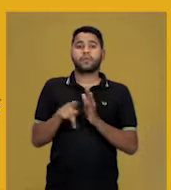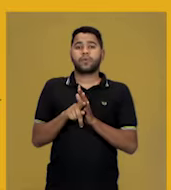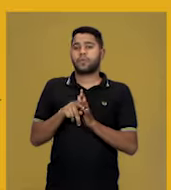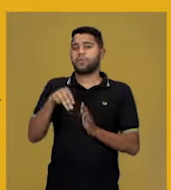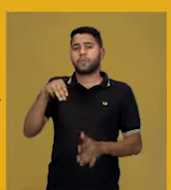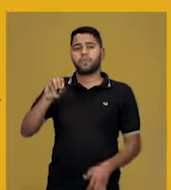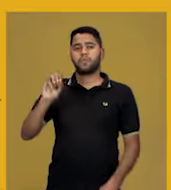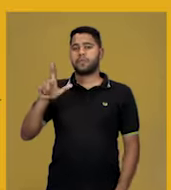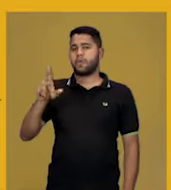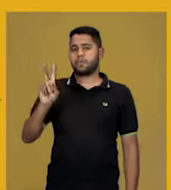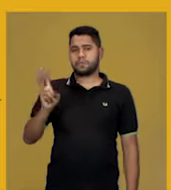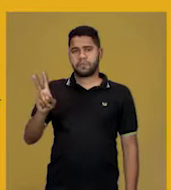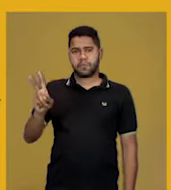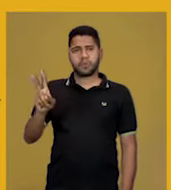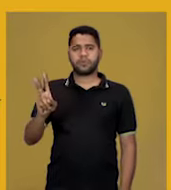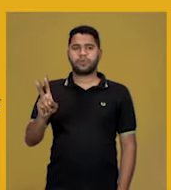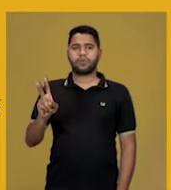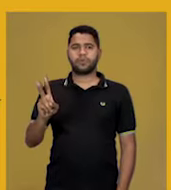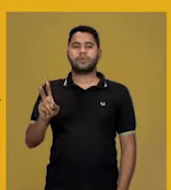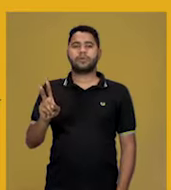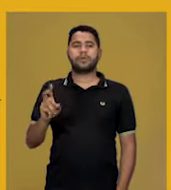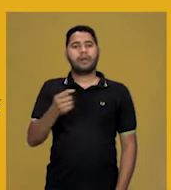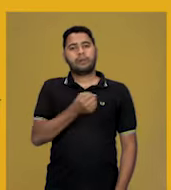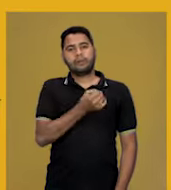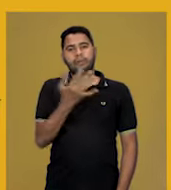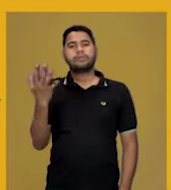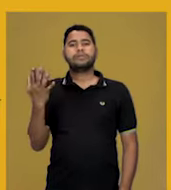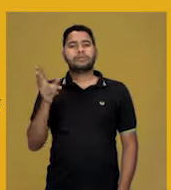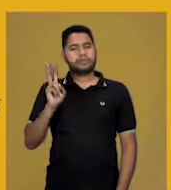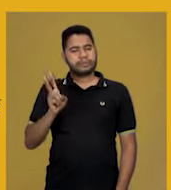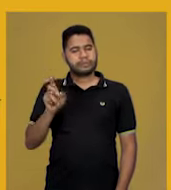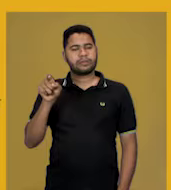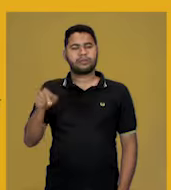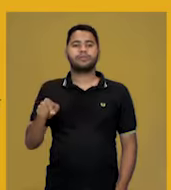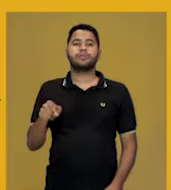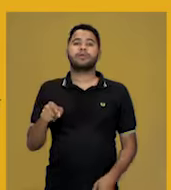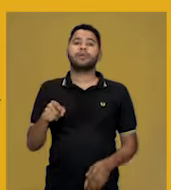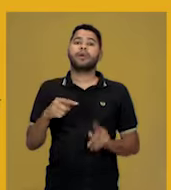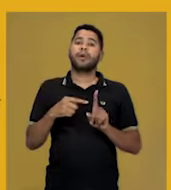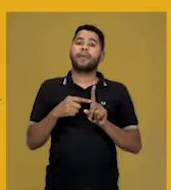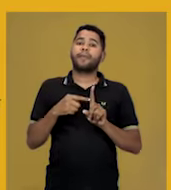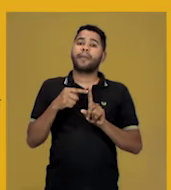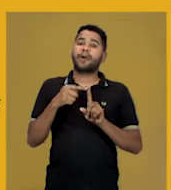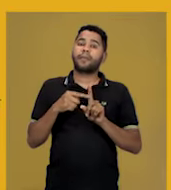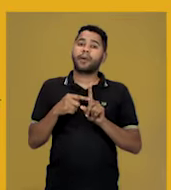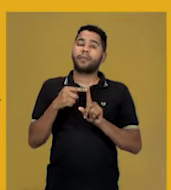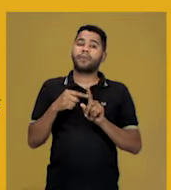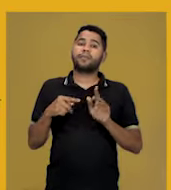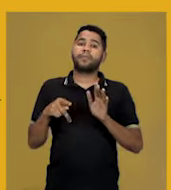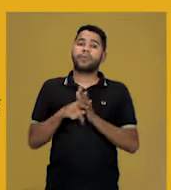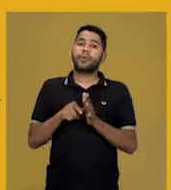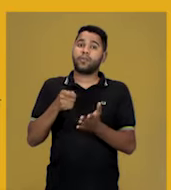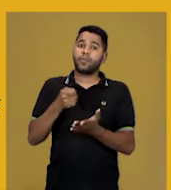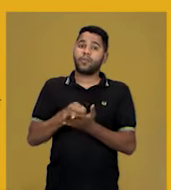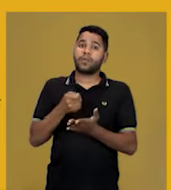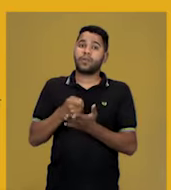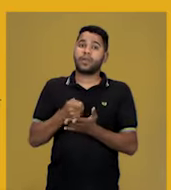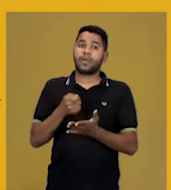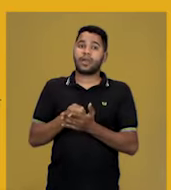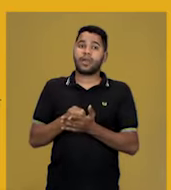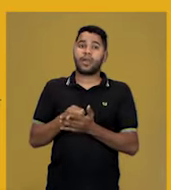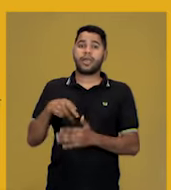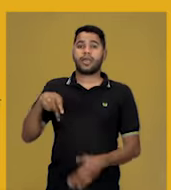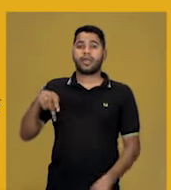mols mesmo, tá? A quantidade vai ser sempre essa. E a temperatura, a unidade obrigatória dela será